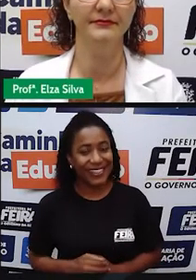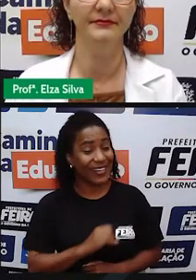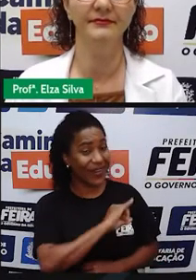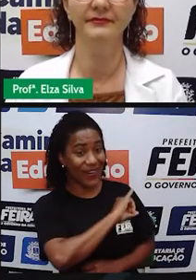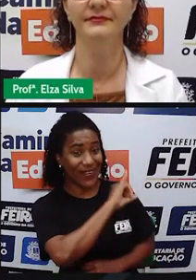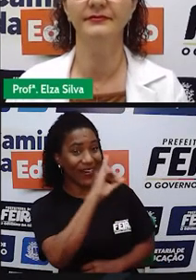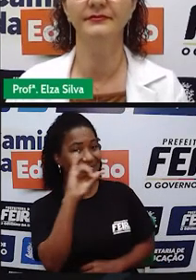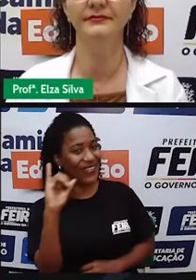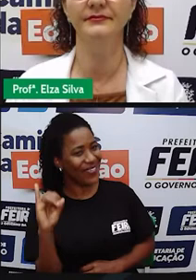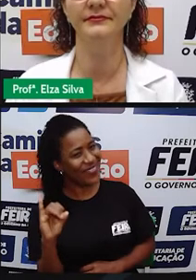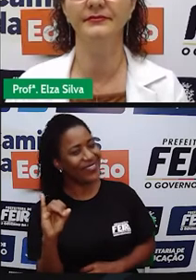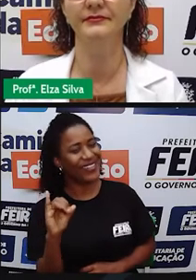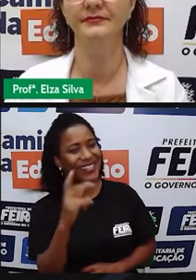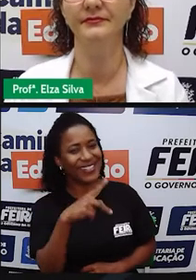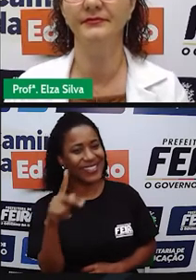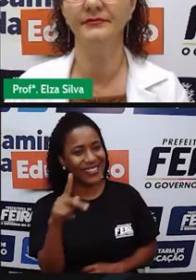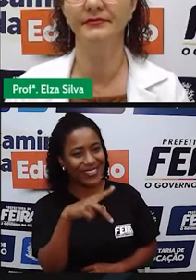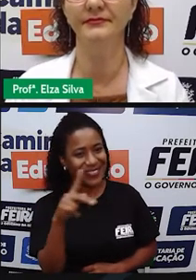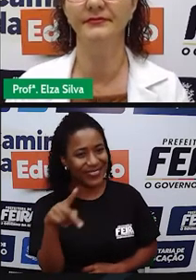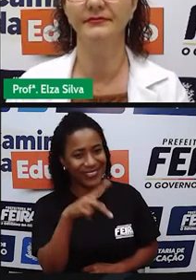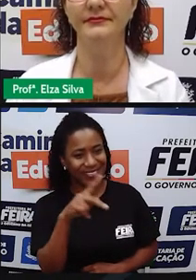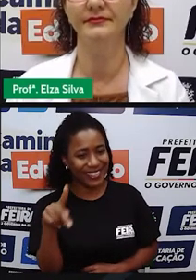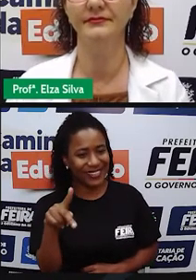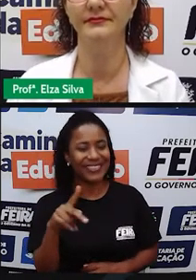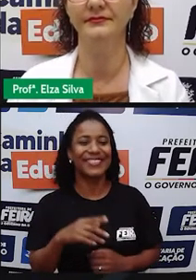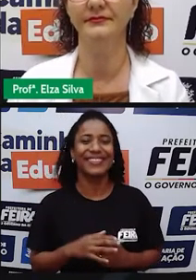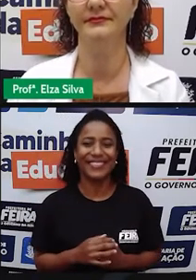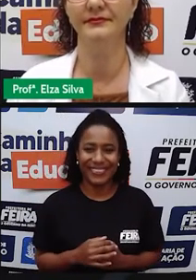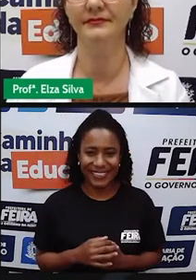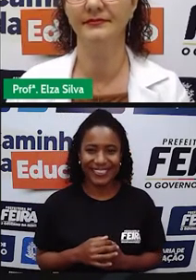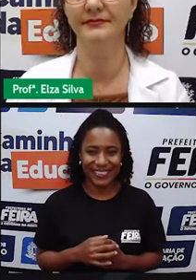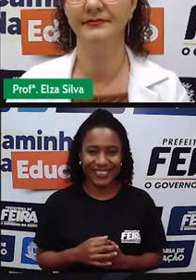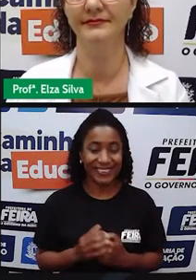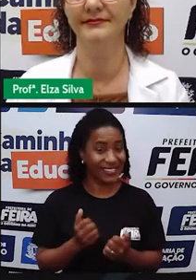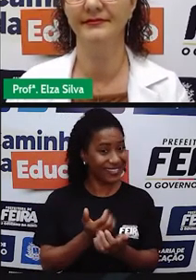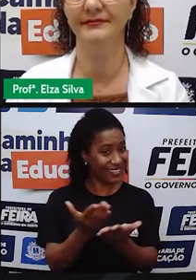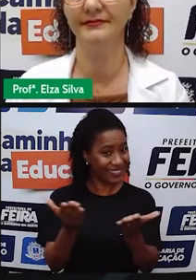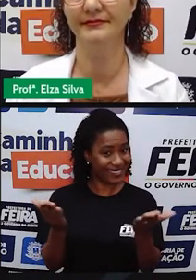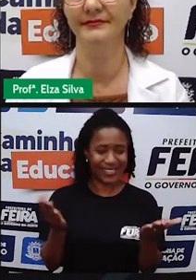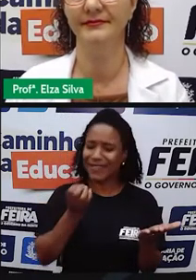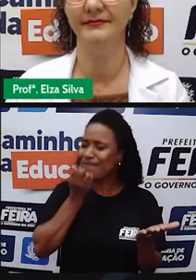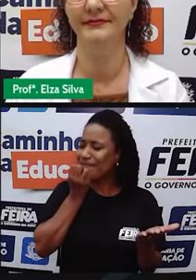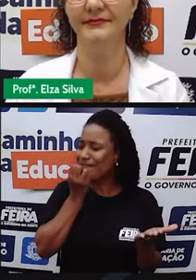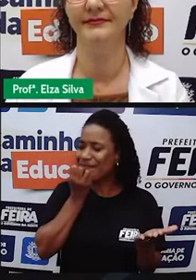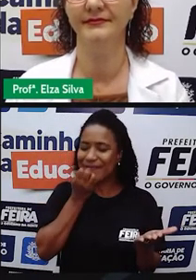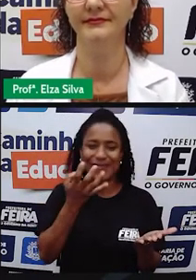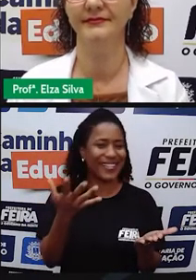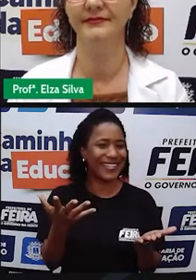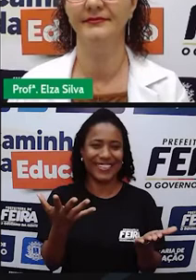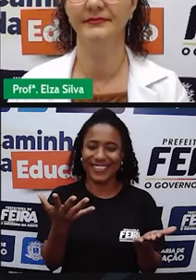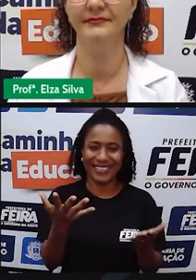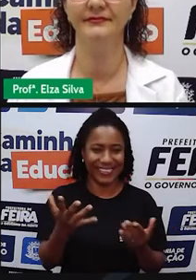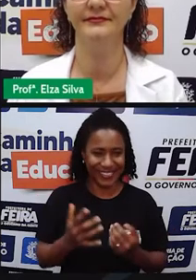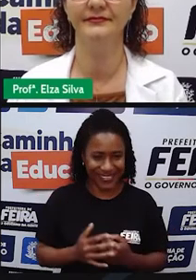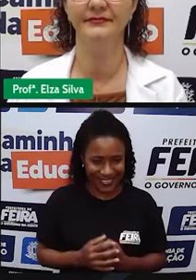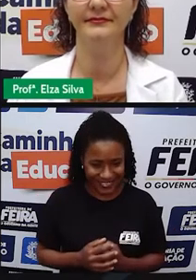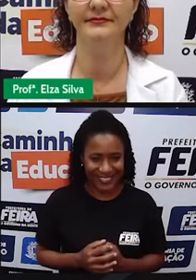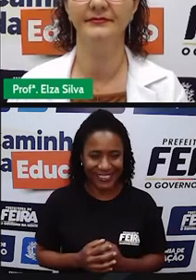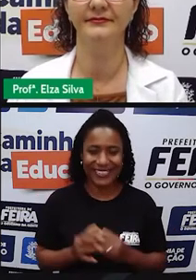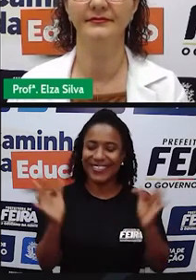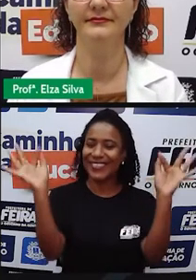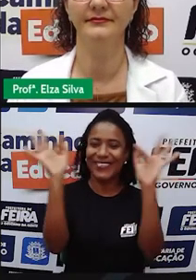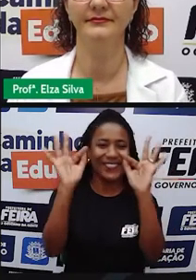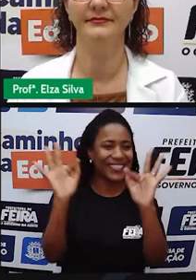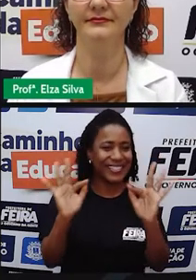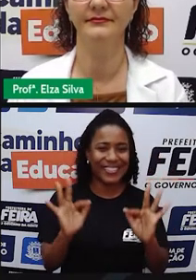Hi, Elsa. Hello, everyone. I'm glad to be here with you all. Estou